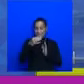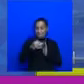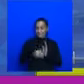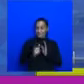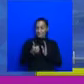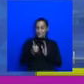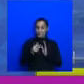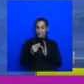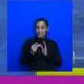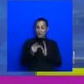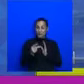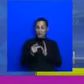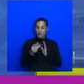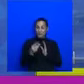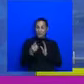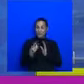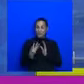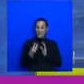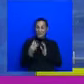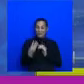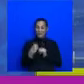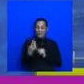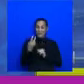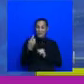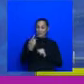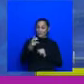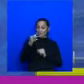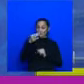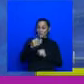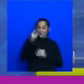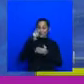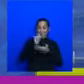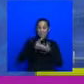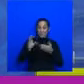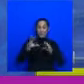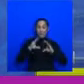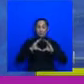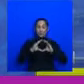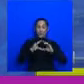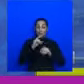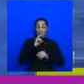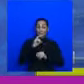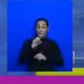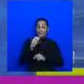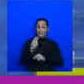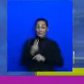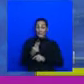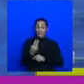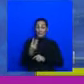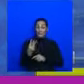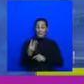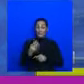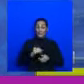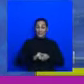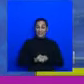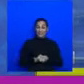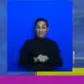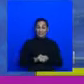11, 12, 13, 14 ou 15 números na Loto Fácil. Bola verde 23, verde número